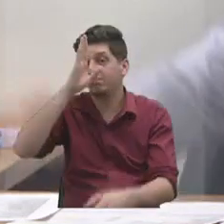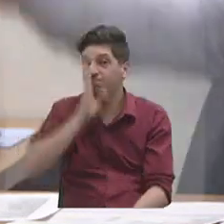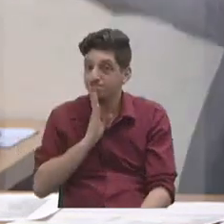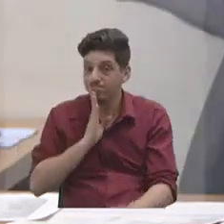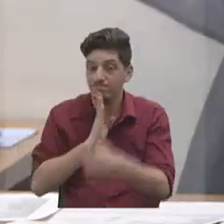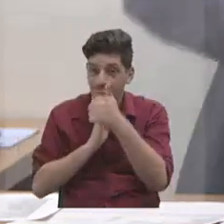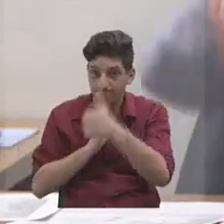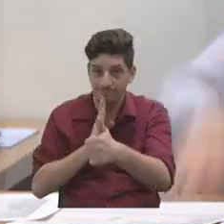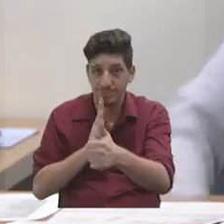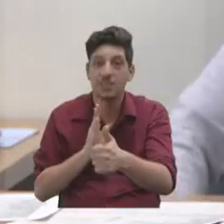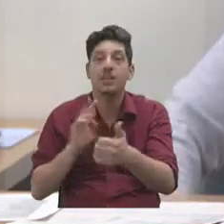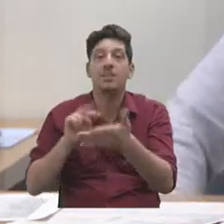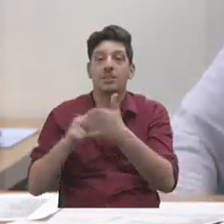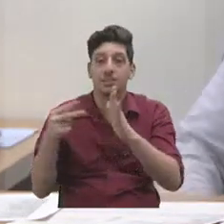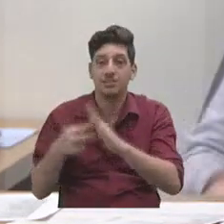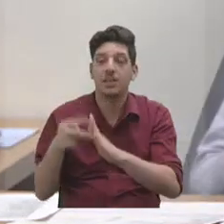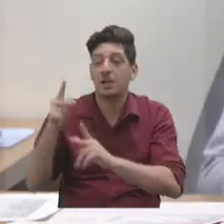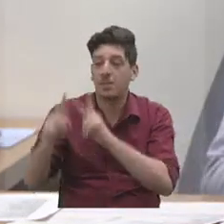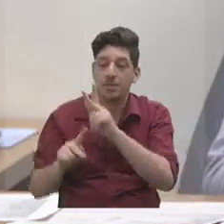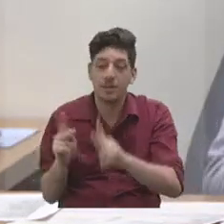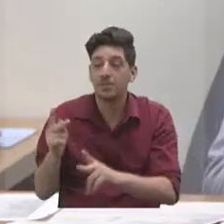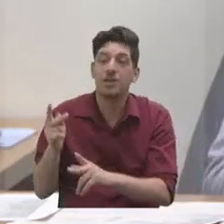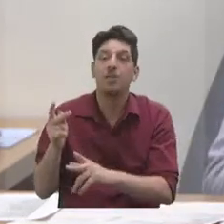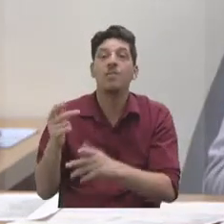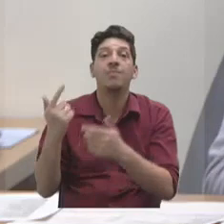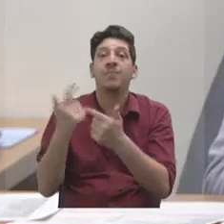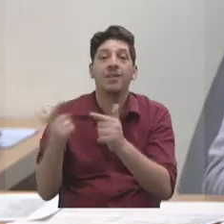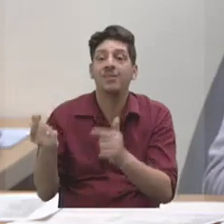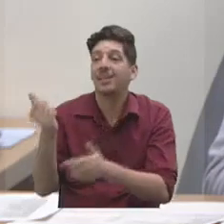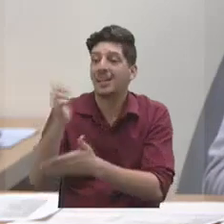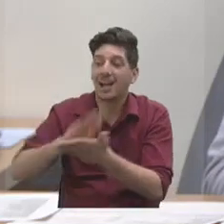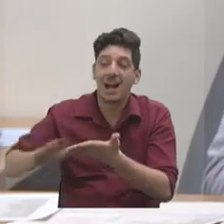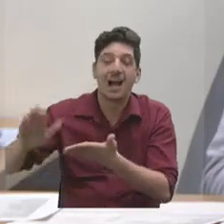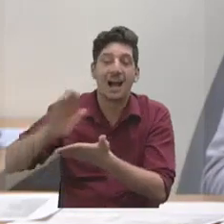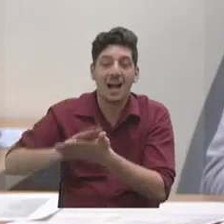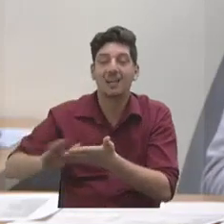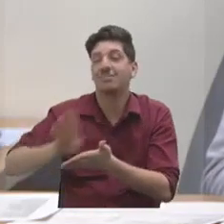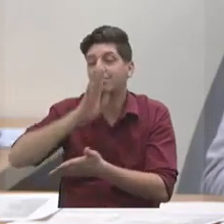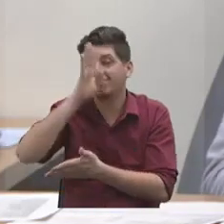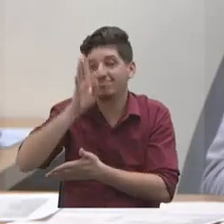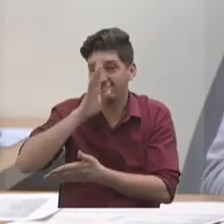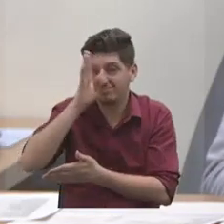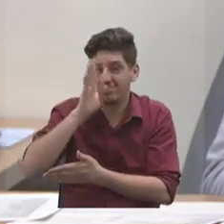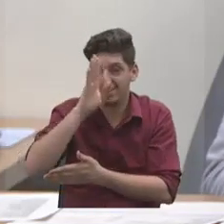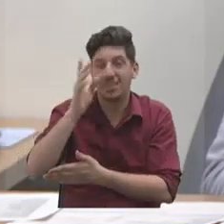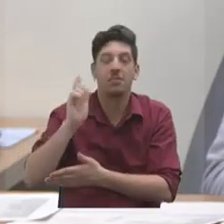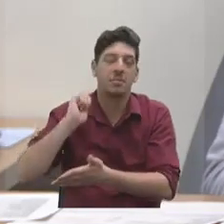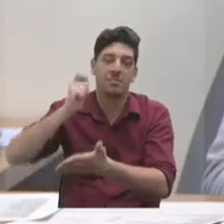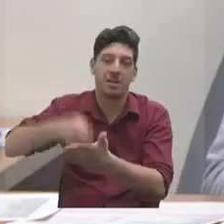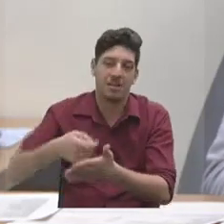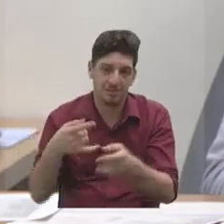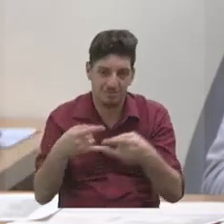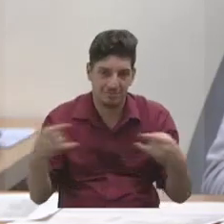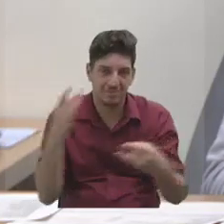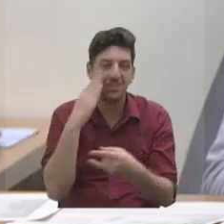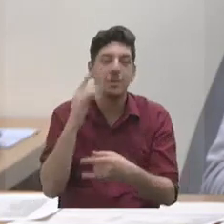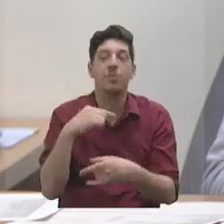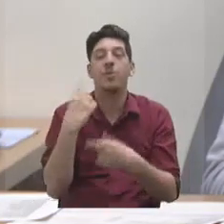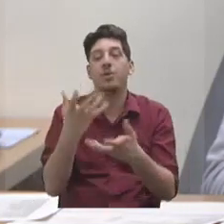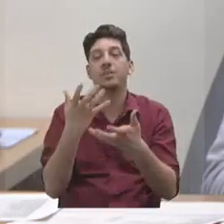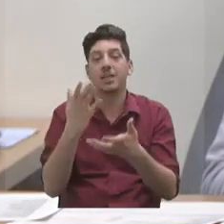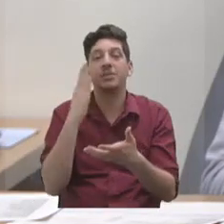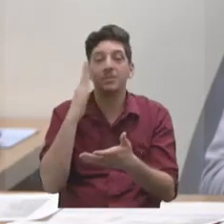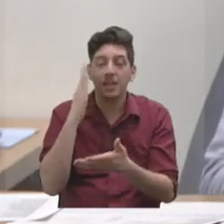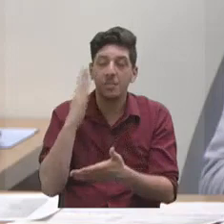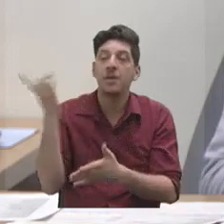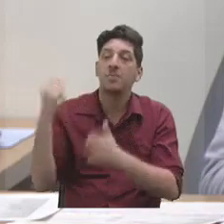faz com que a população não tem esse custo alto com a tarifa e a gente gostaria de saber da